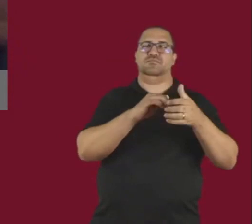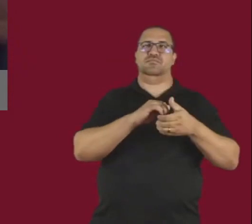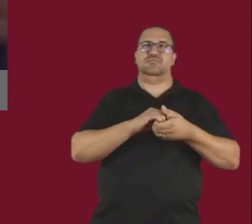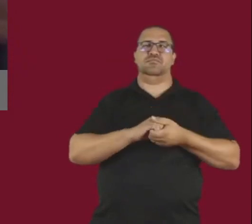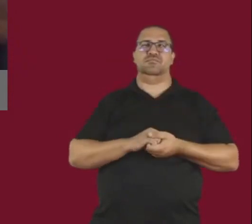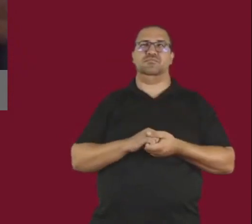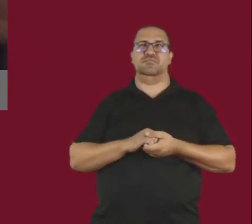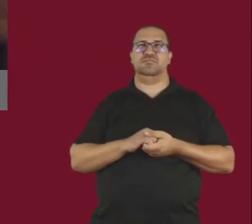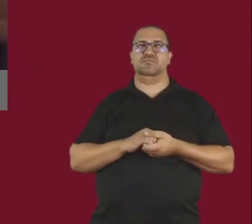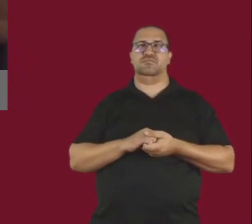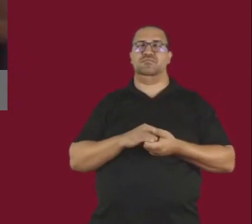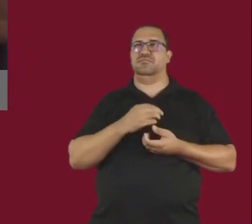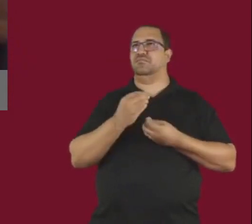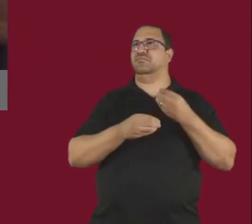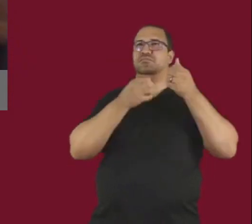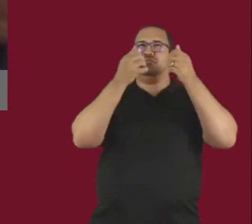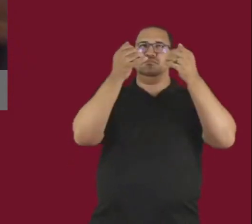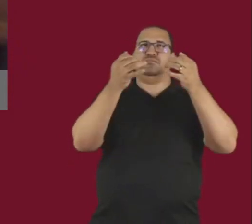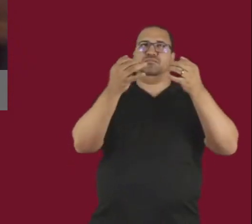Vamos explicar a floresta, né?